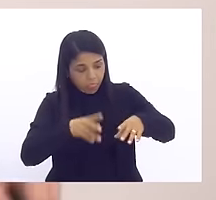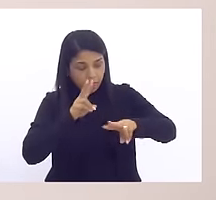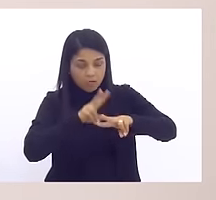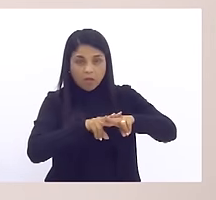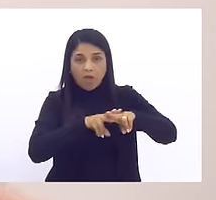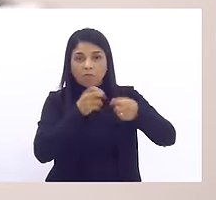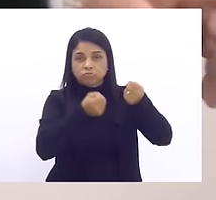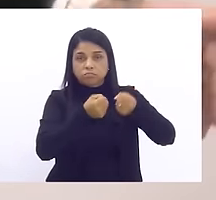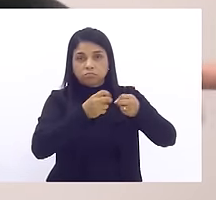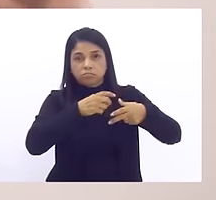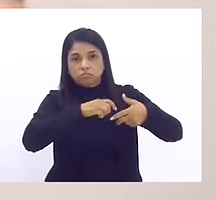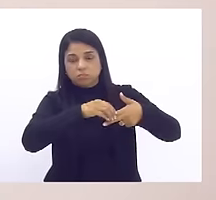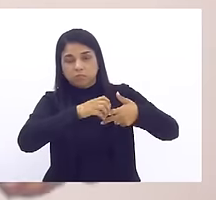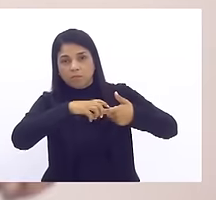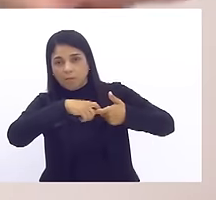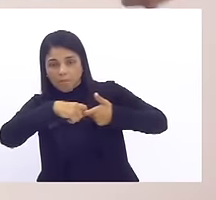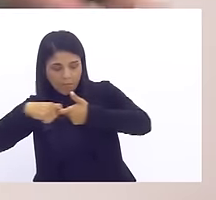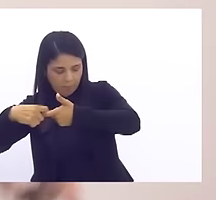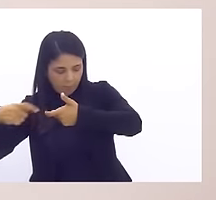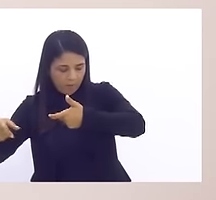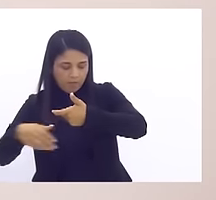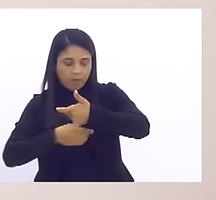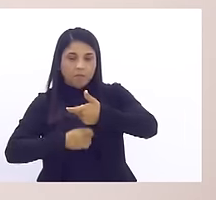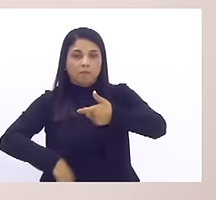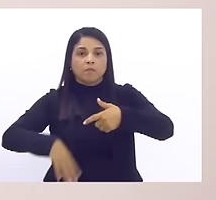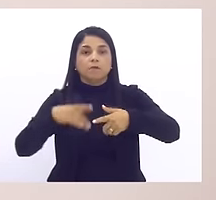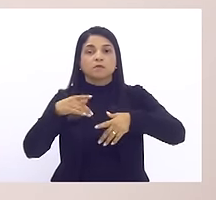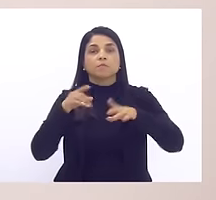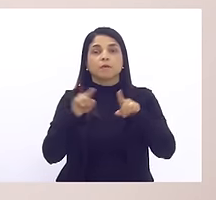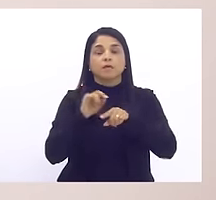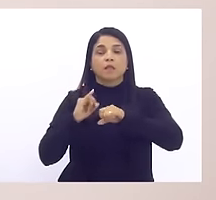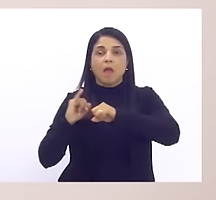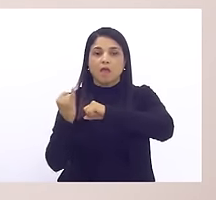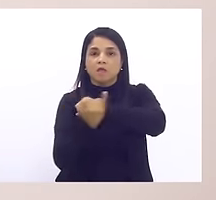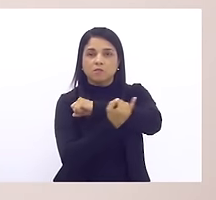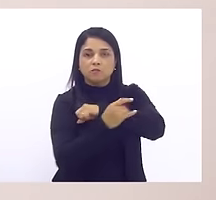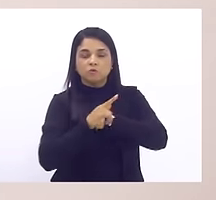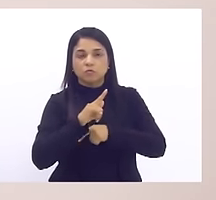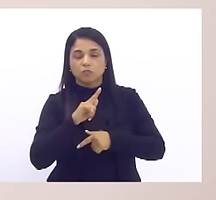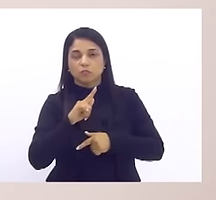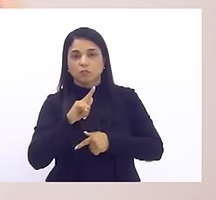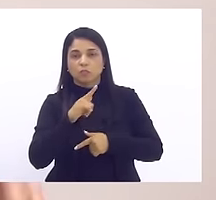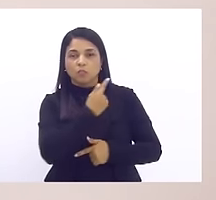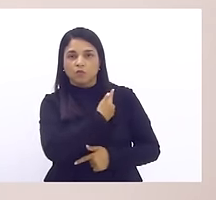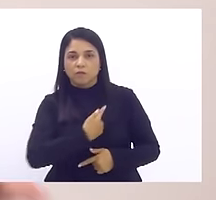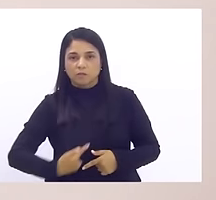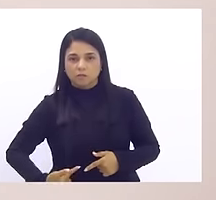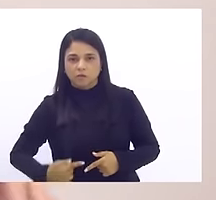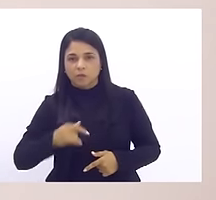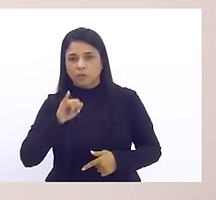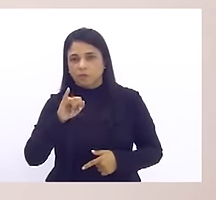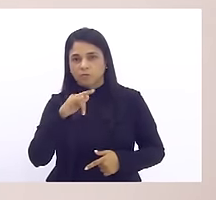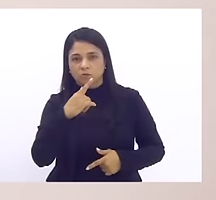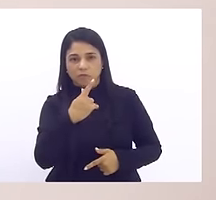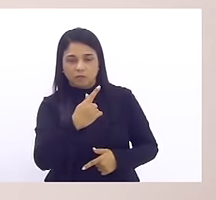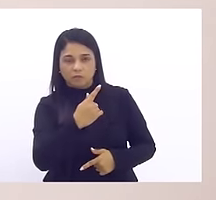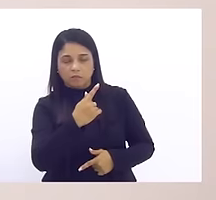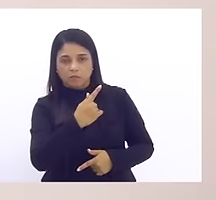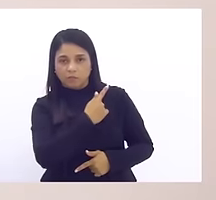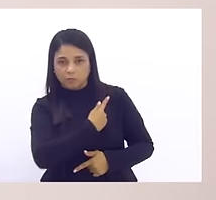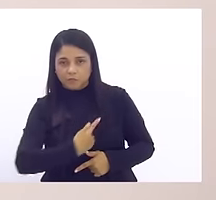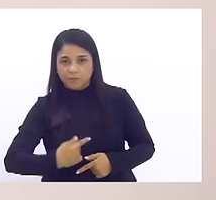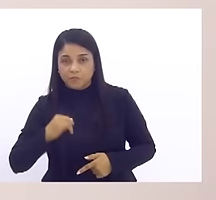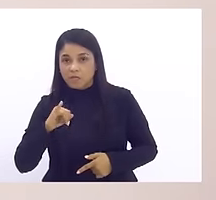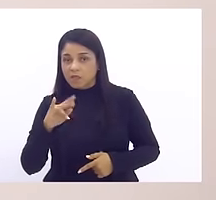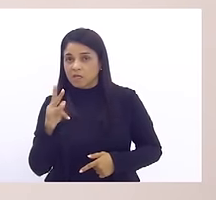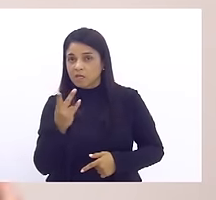aqui e remeteu a outra na ilha da ilha do governador um senhor quando nós chegamos tinha